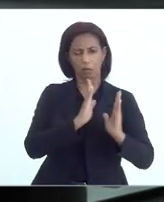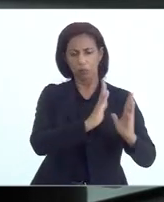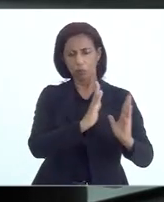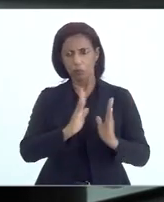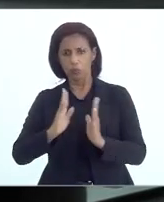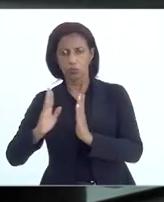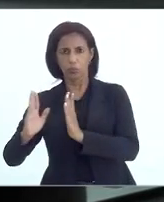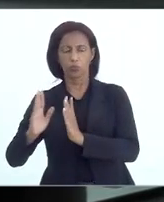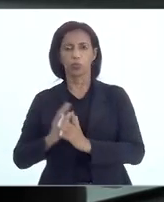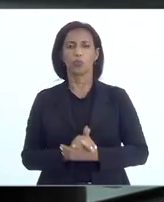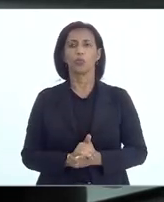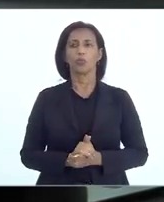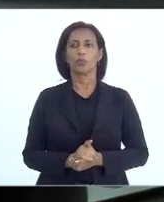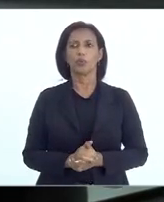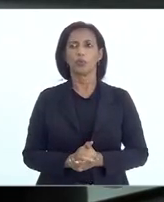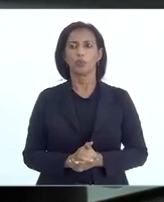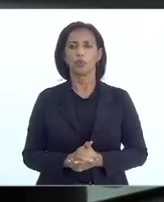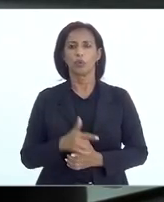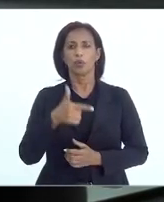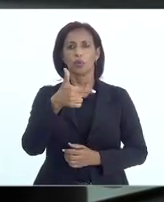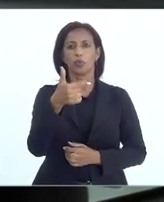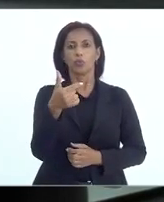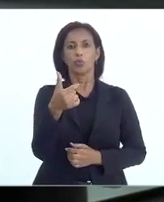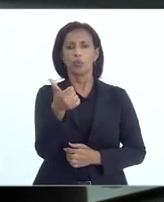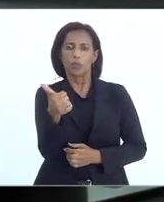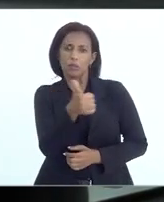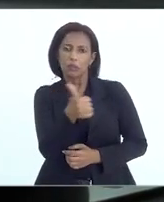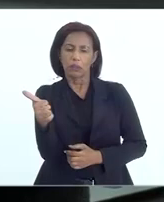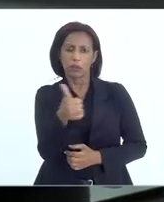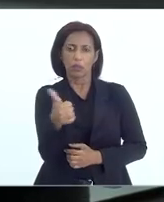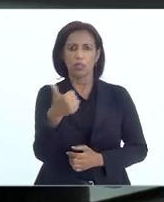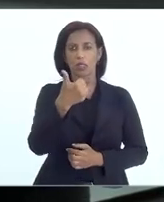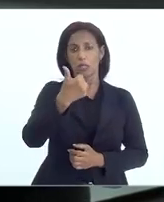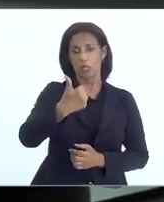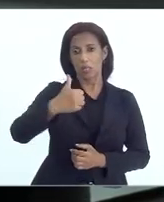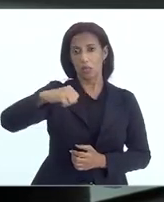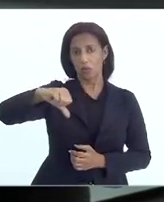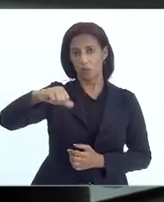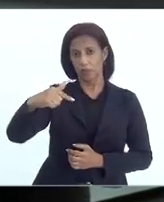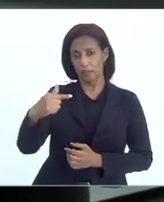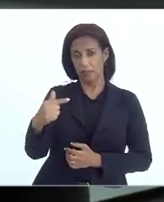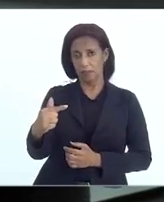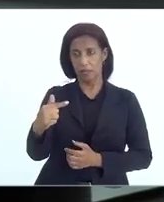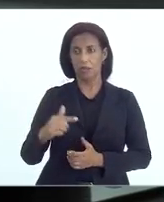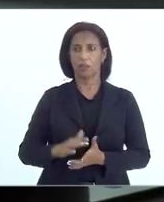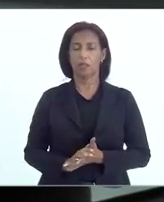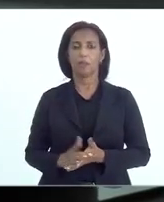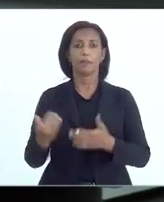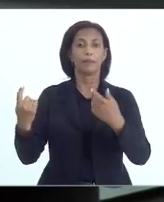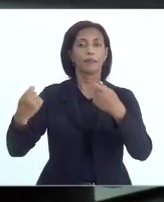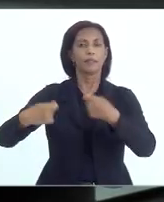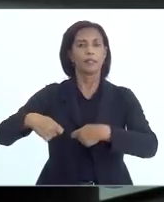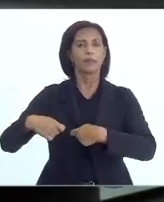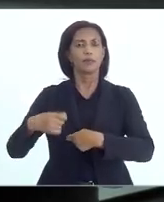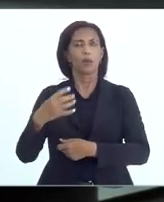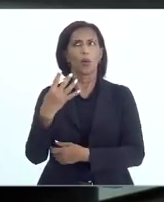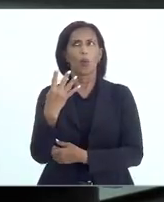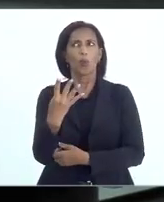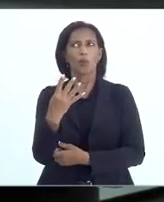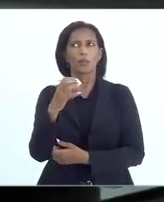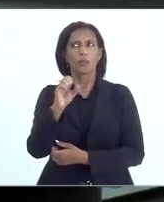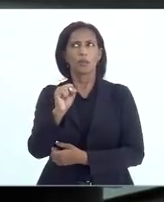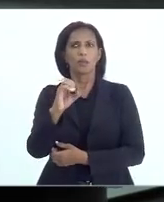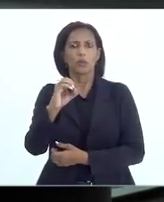por todo o etapa a etapa seletiva ali 211 e 197 precisaríamos de